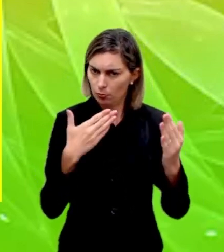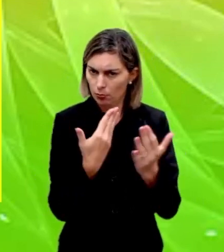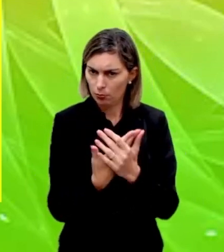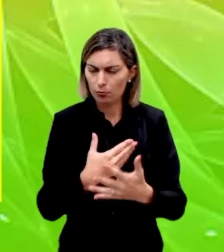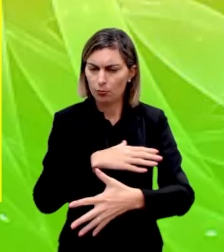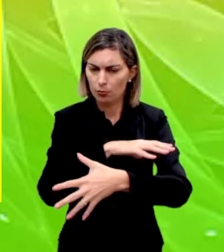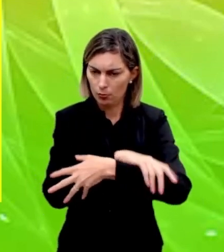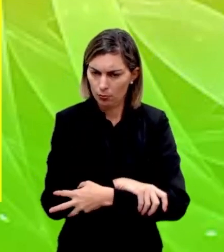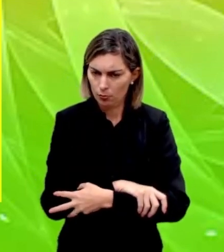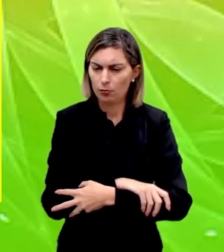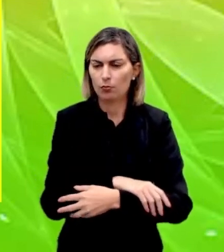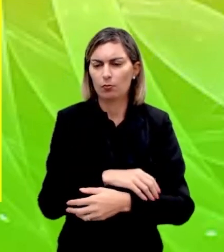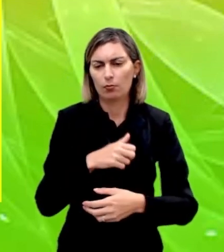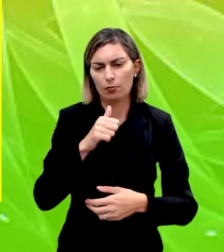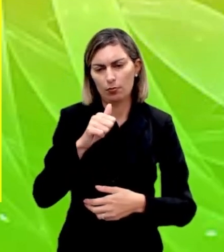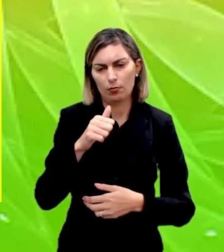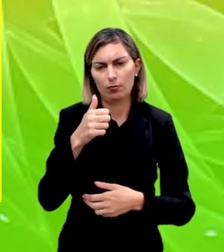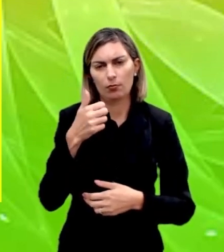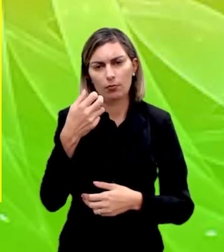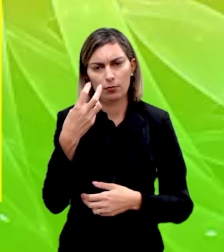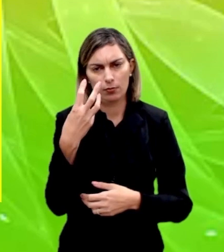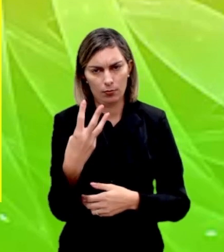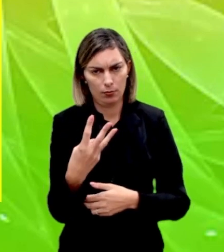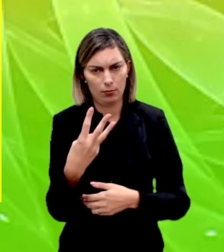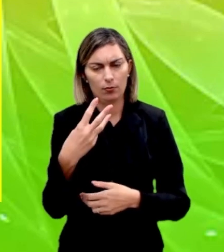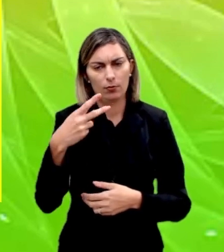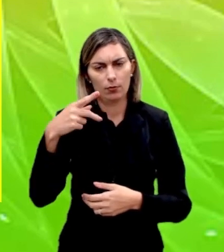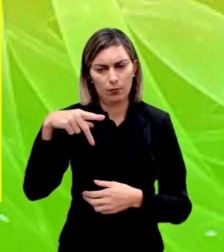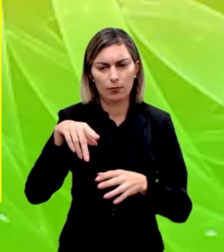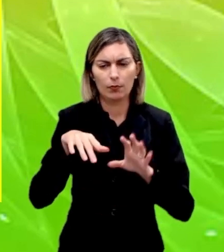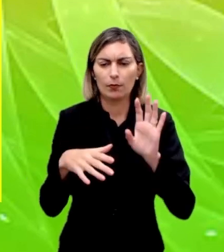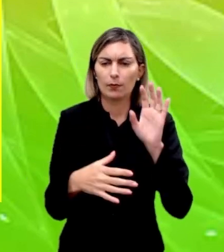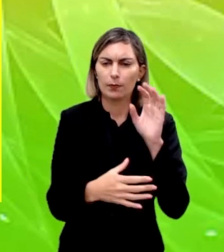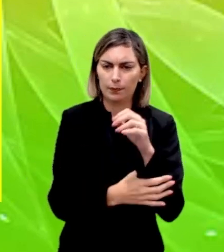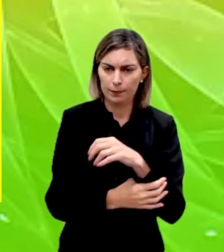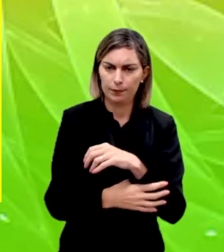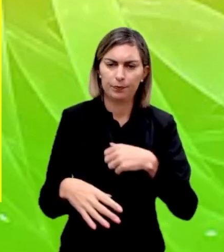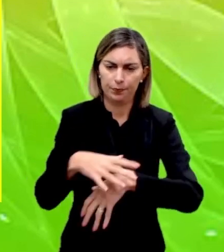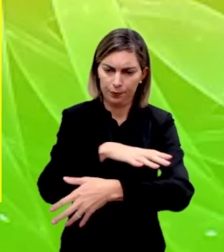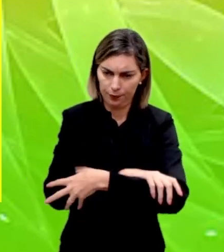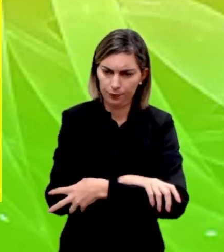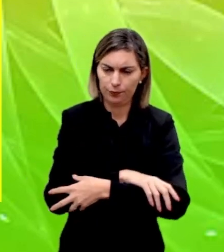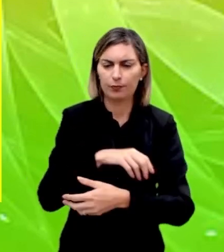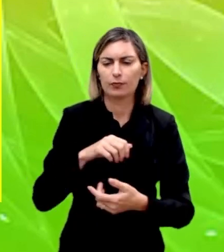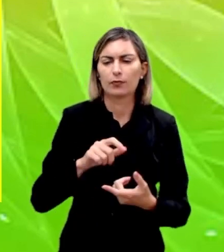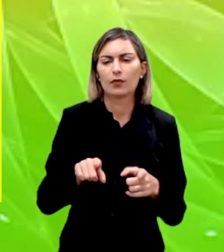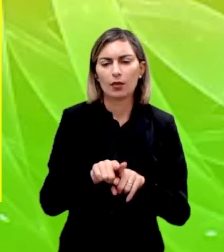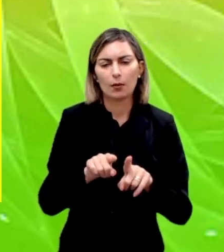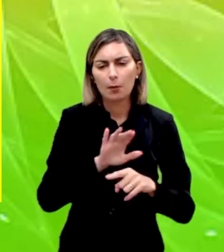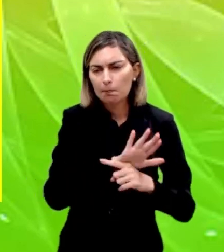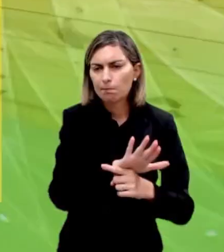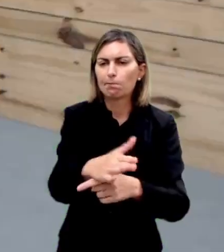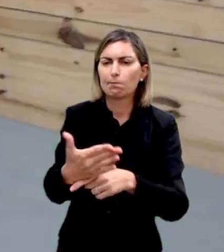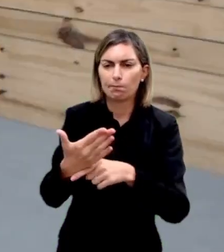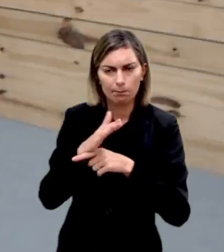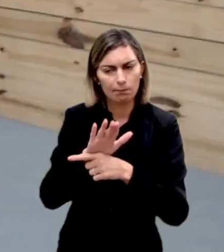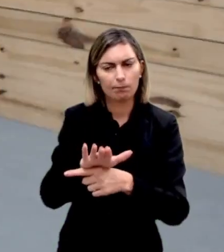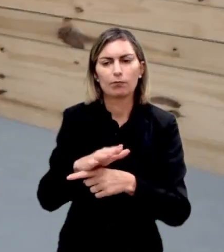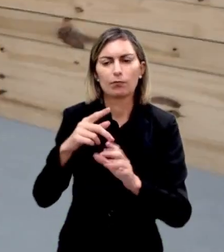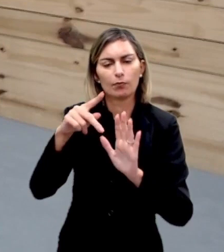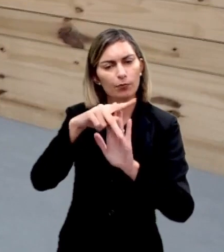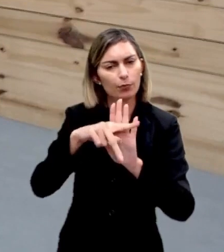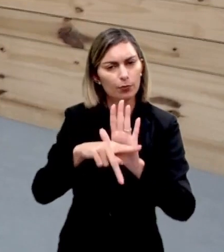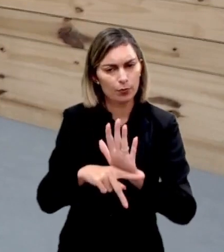A A3P, né? E a Enlurb, que nos ajuda num programa